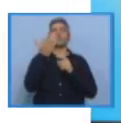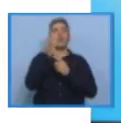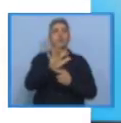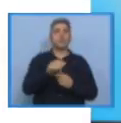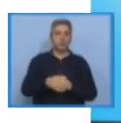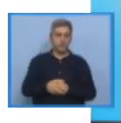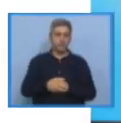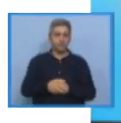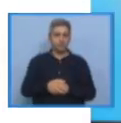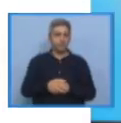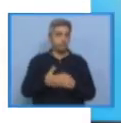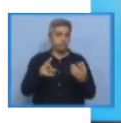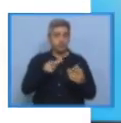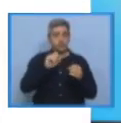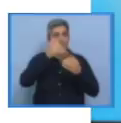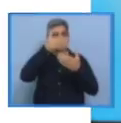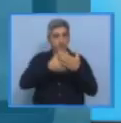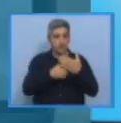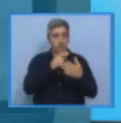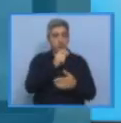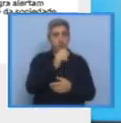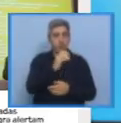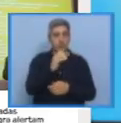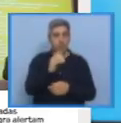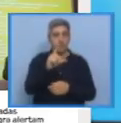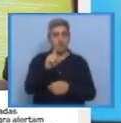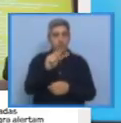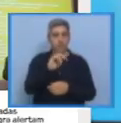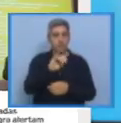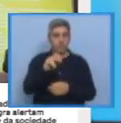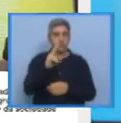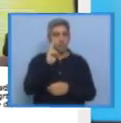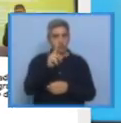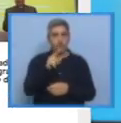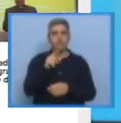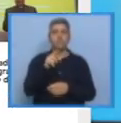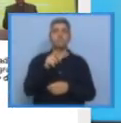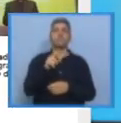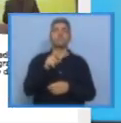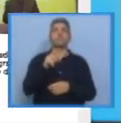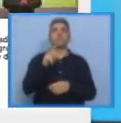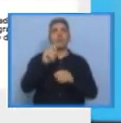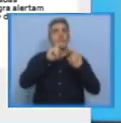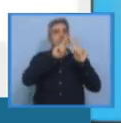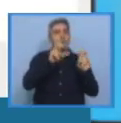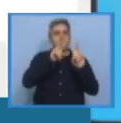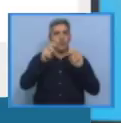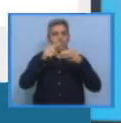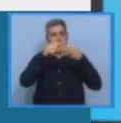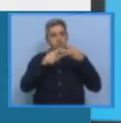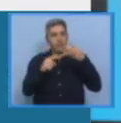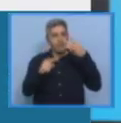exemplo, nessa página da Agência Eclésia, que vamos mostrando 3 temas